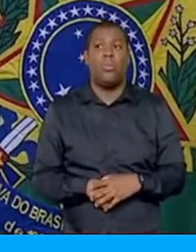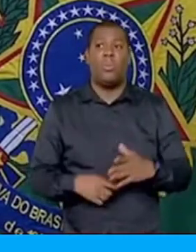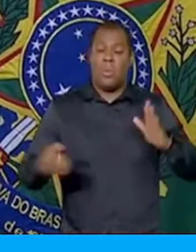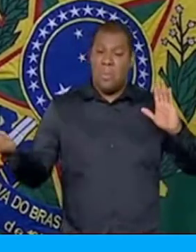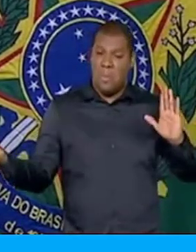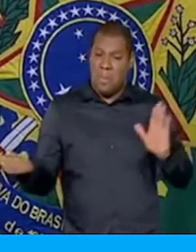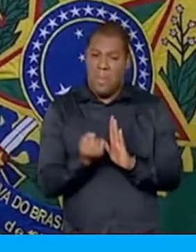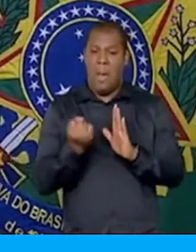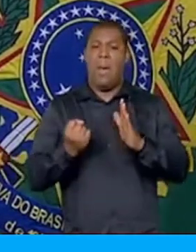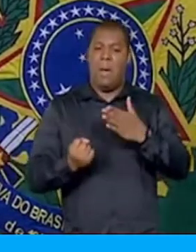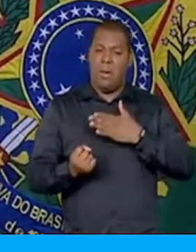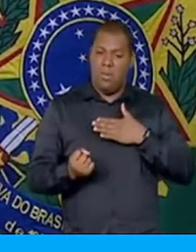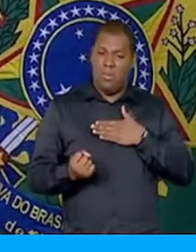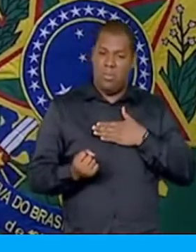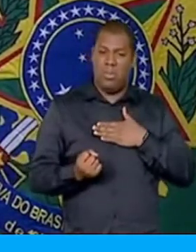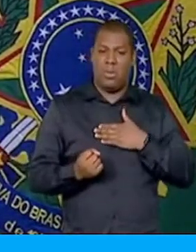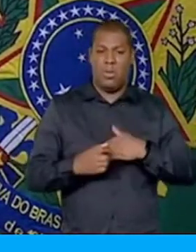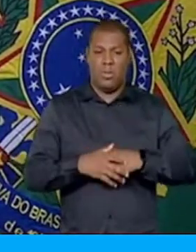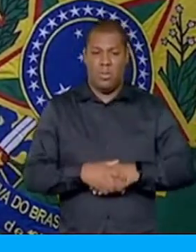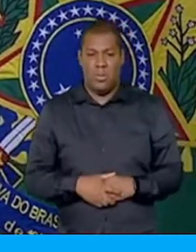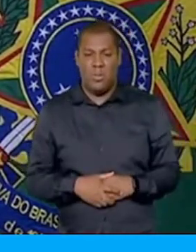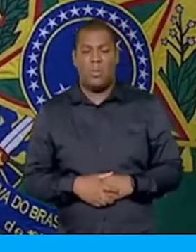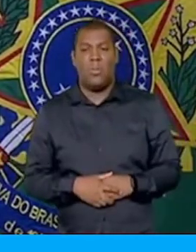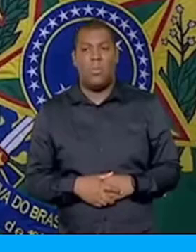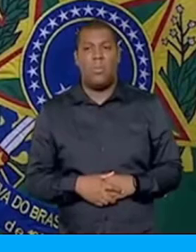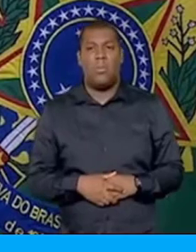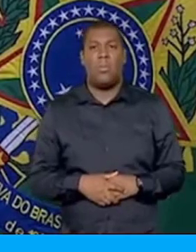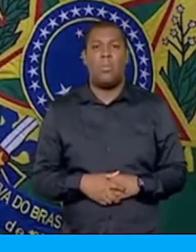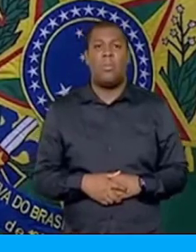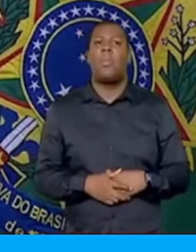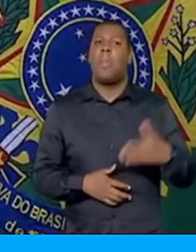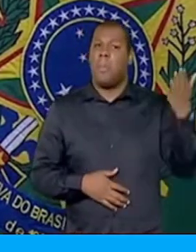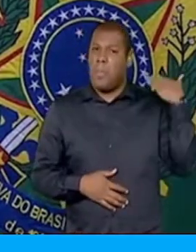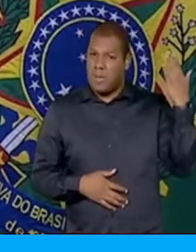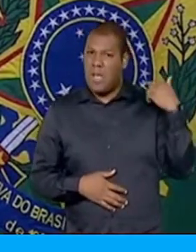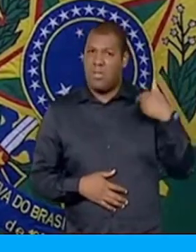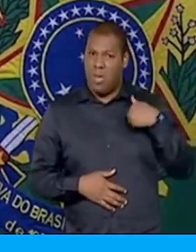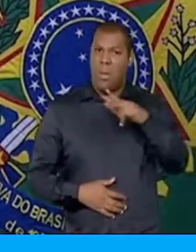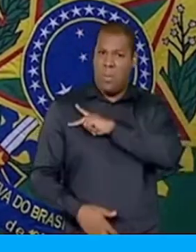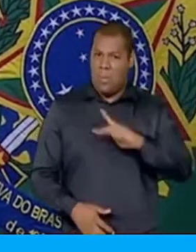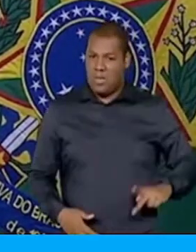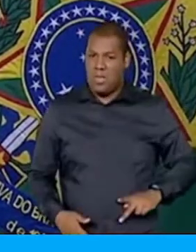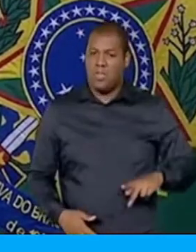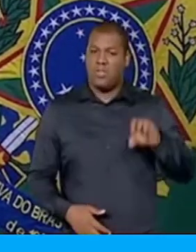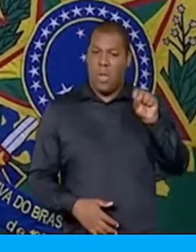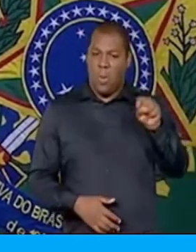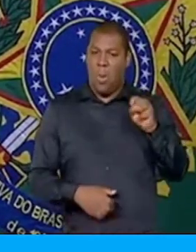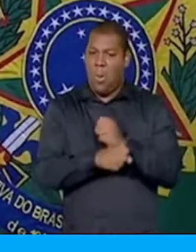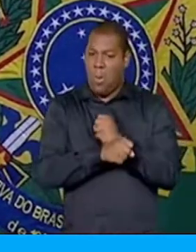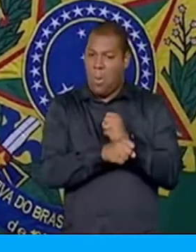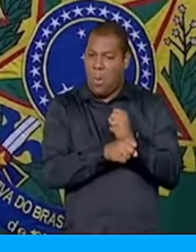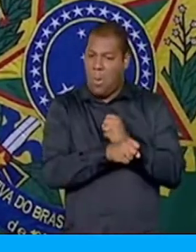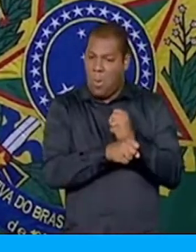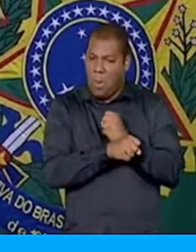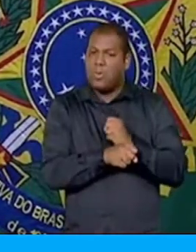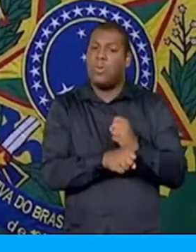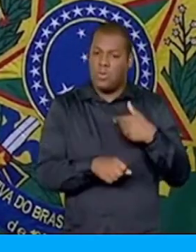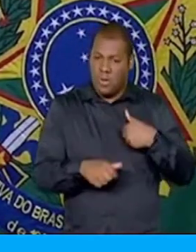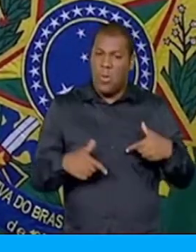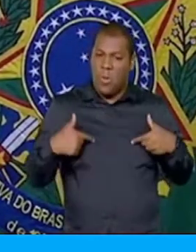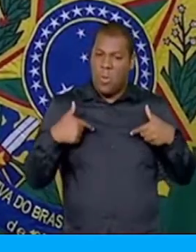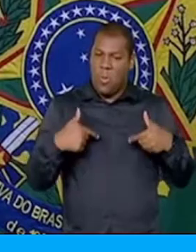consegui fazer com que desse certo no governo, nos meus 2 primeiros mandatos. E eu voltei para garantir isso outra